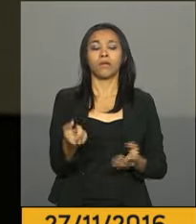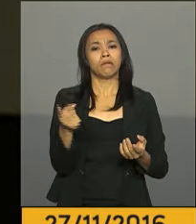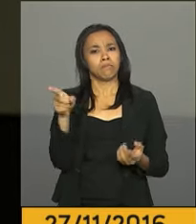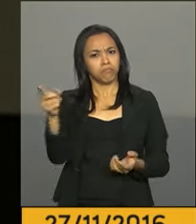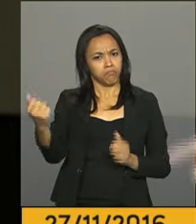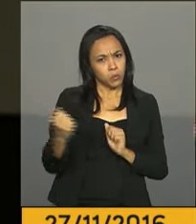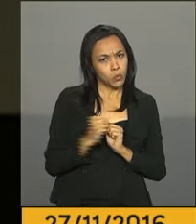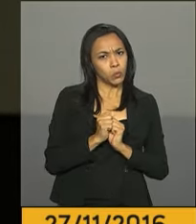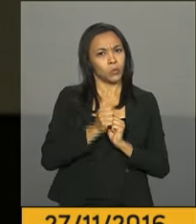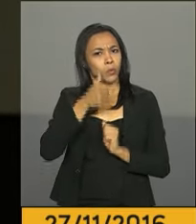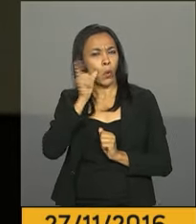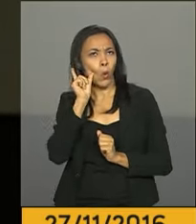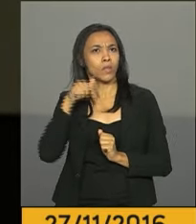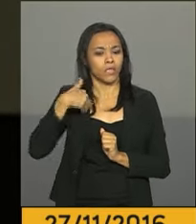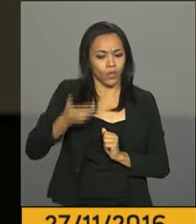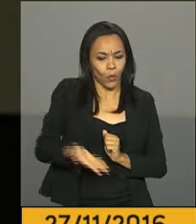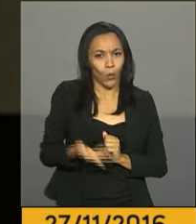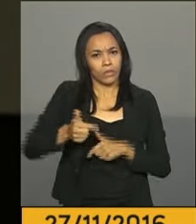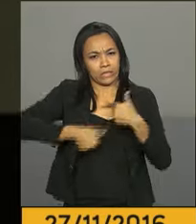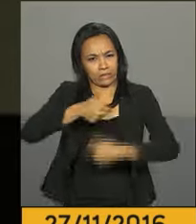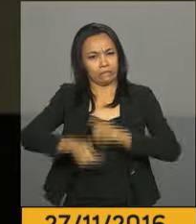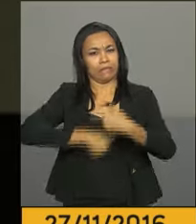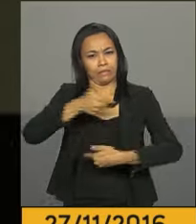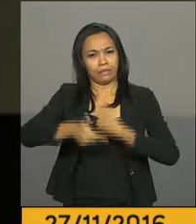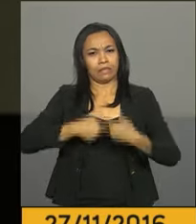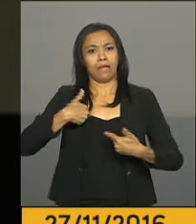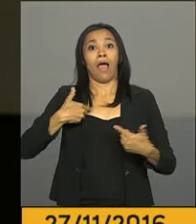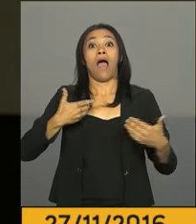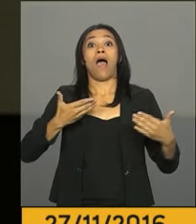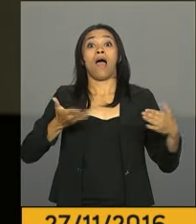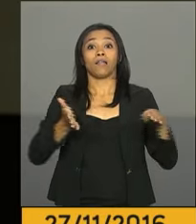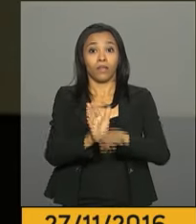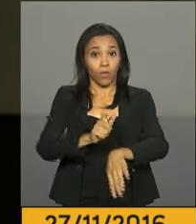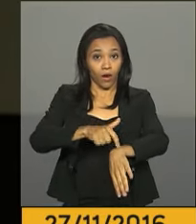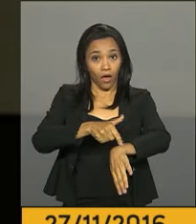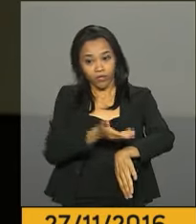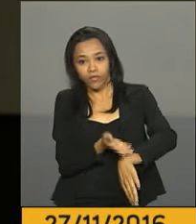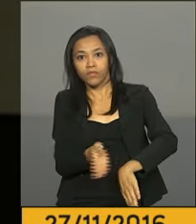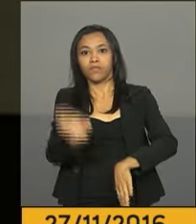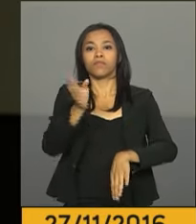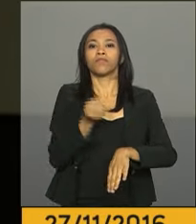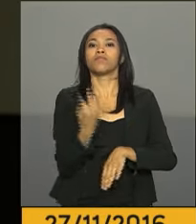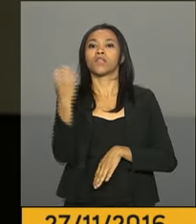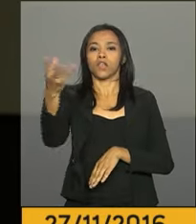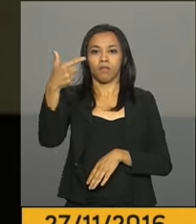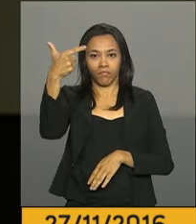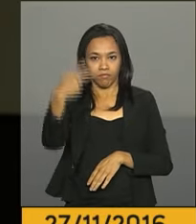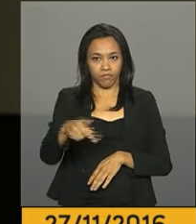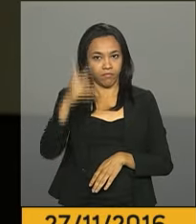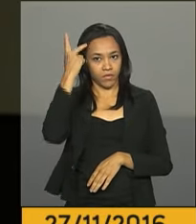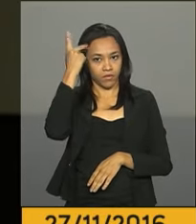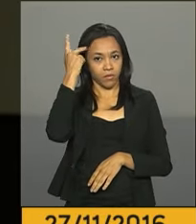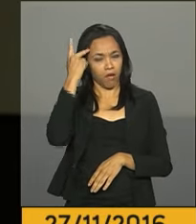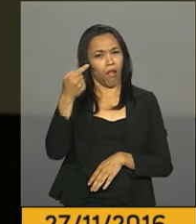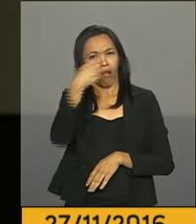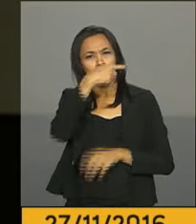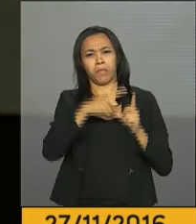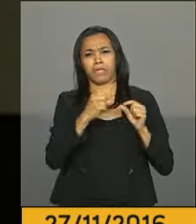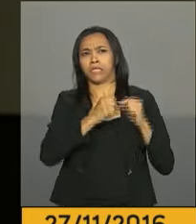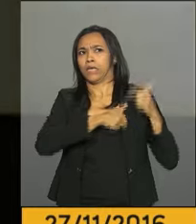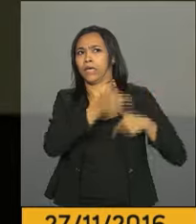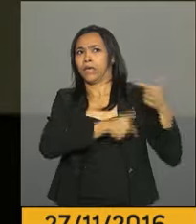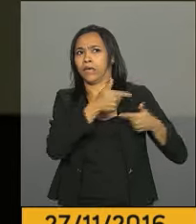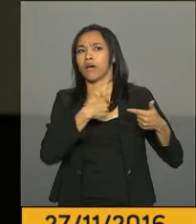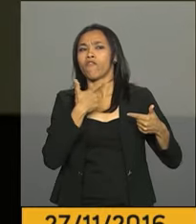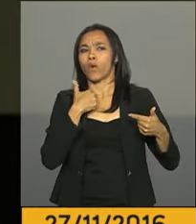trabalhou conosco ontem, hoje, até a hora de virmos para cá. Trabalhamos intensamente lá em Brasília, mas ele me disse: eu quero